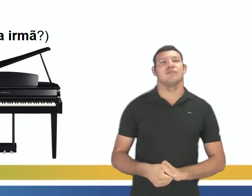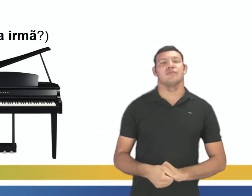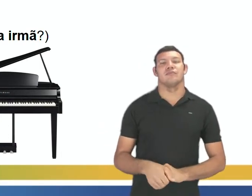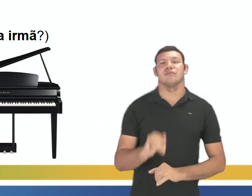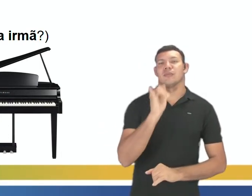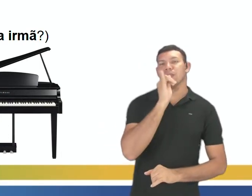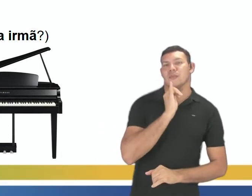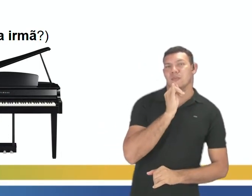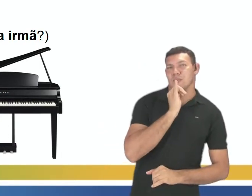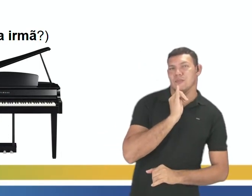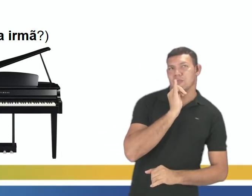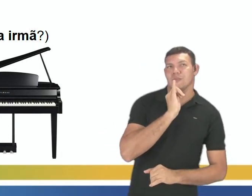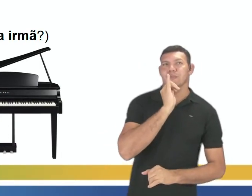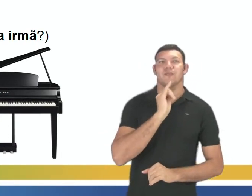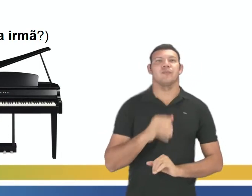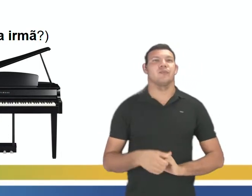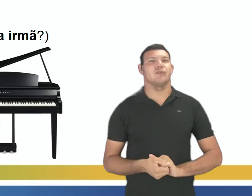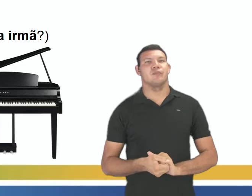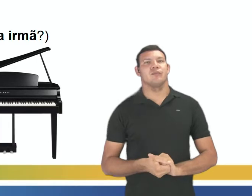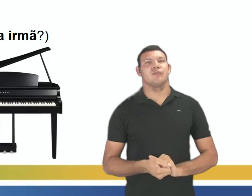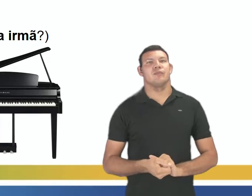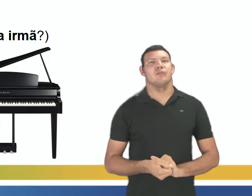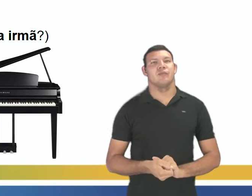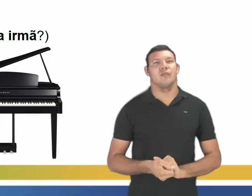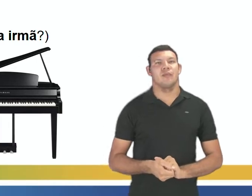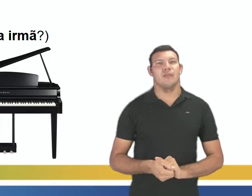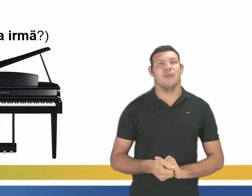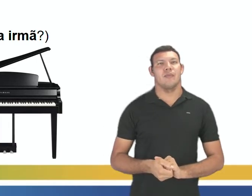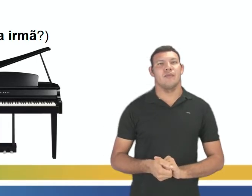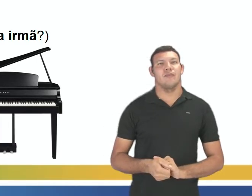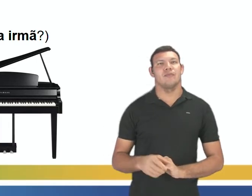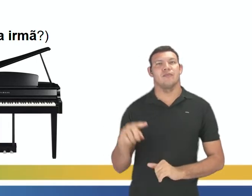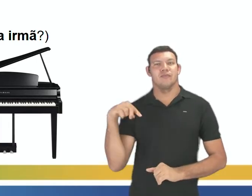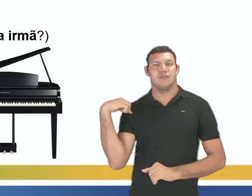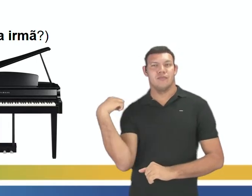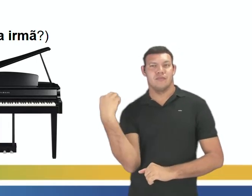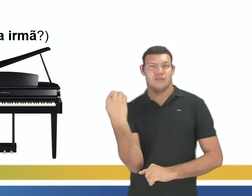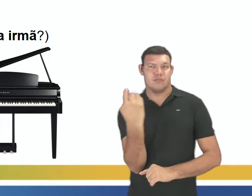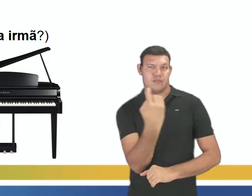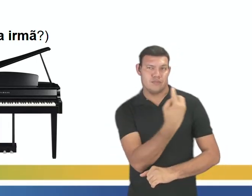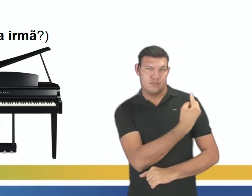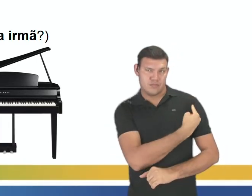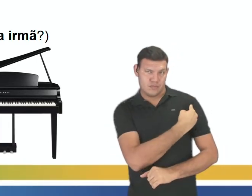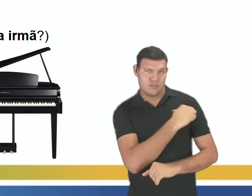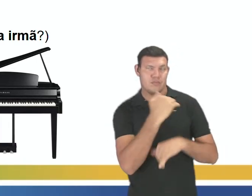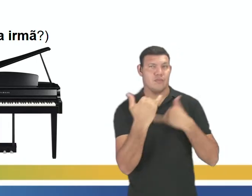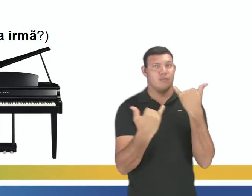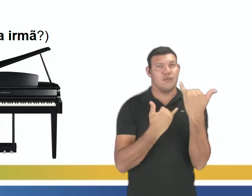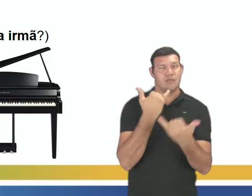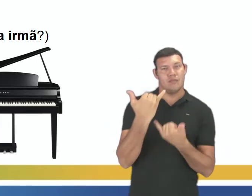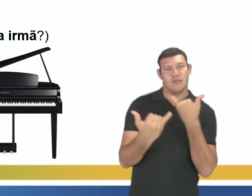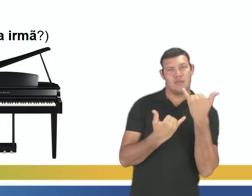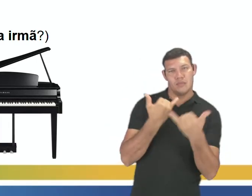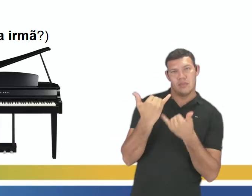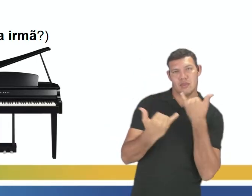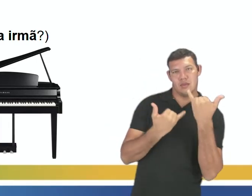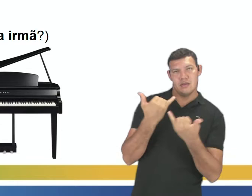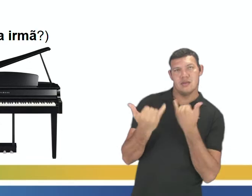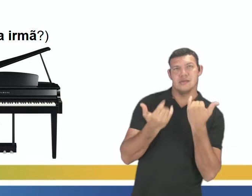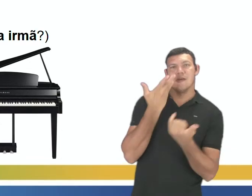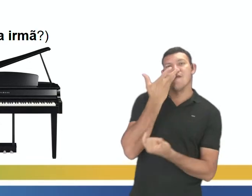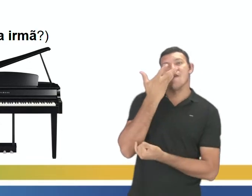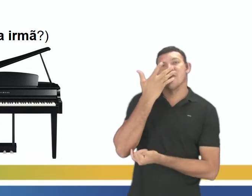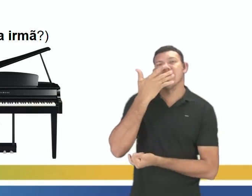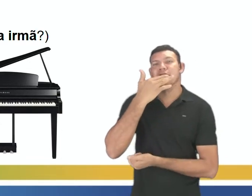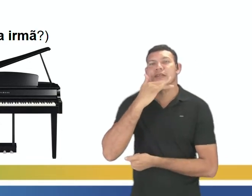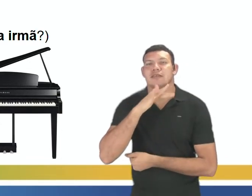We are playing with the kids. Estamos brincando com as crianças. Substituindo por um object pronoun,